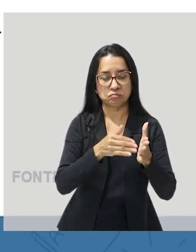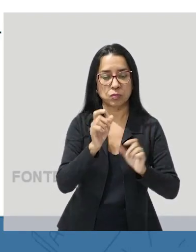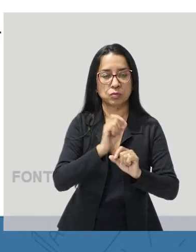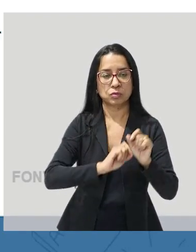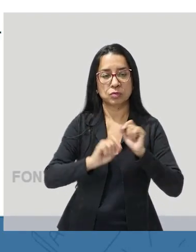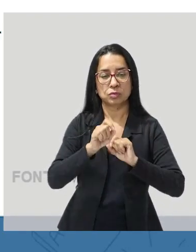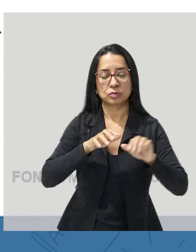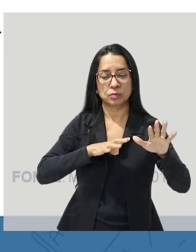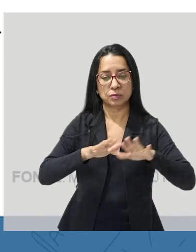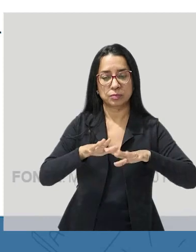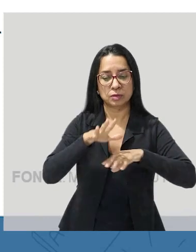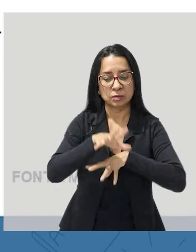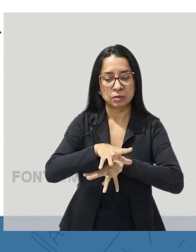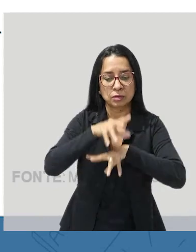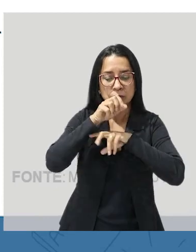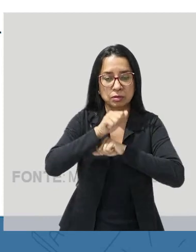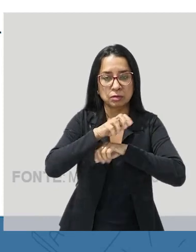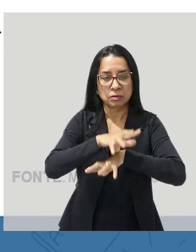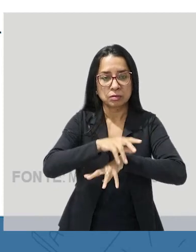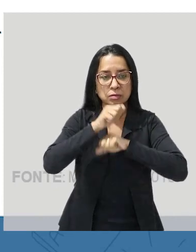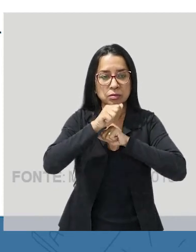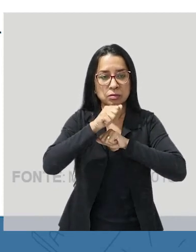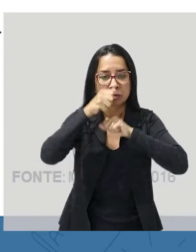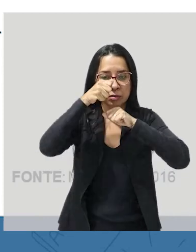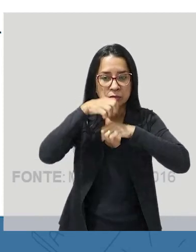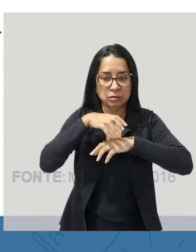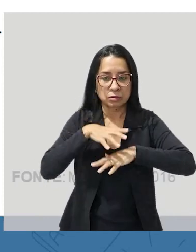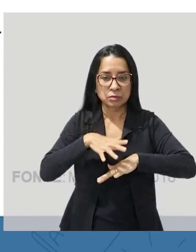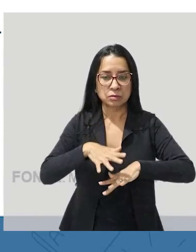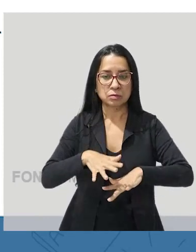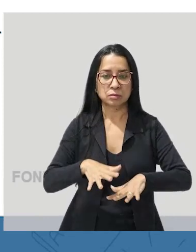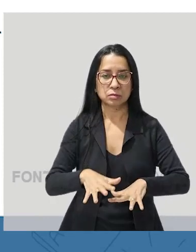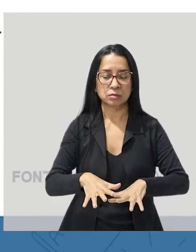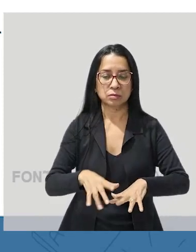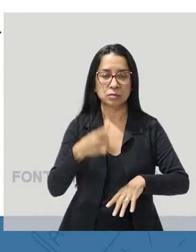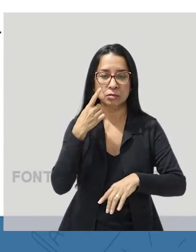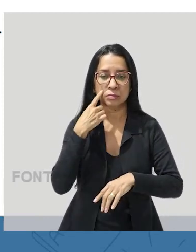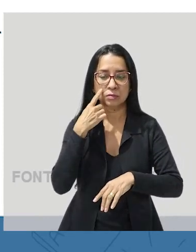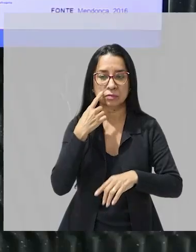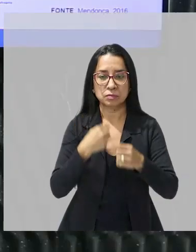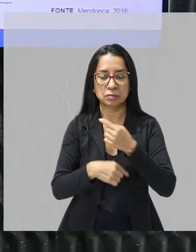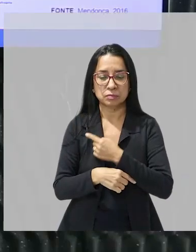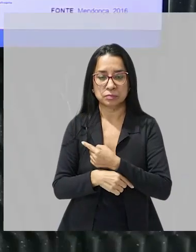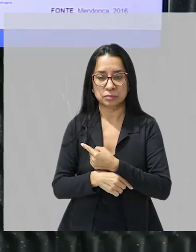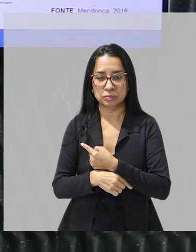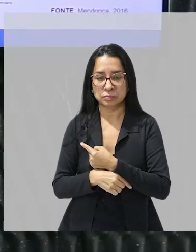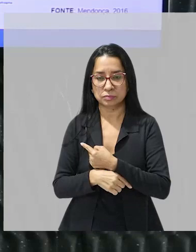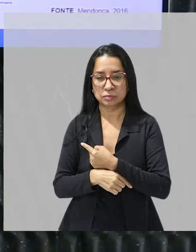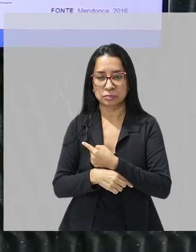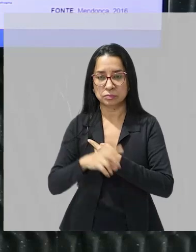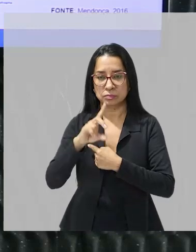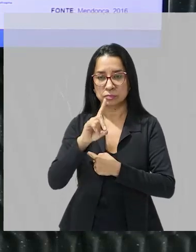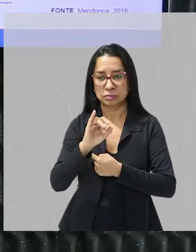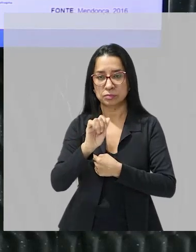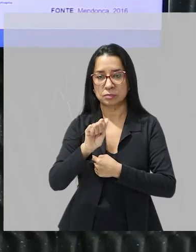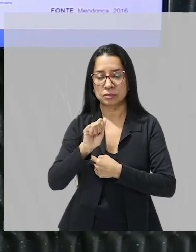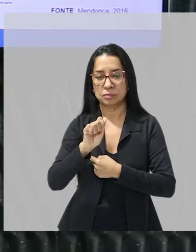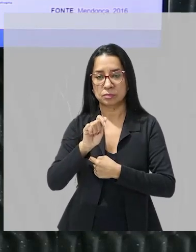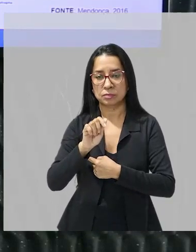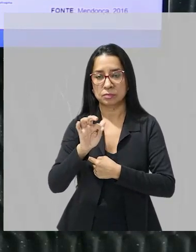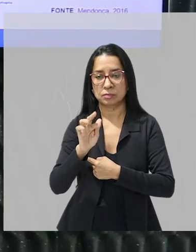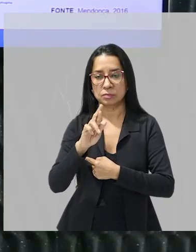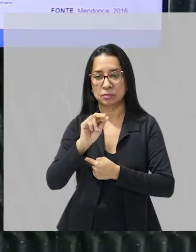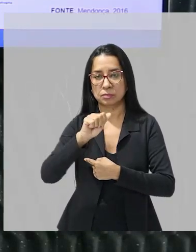de expiração, tá? E de inspiração. Então, vamos analisar aqui, ó, o diafragma ele fica logo abaixo dos